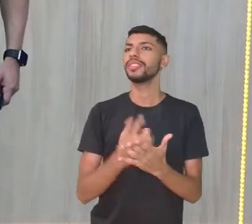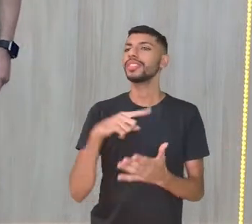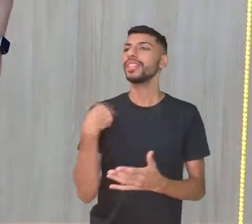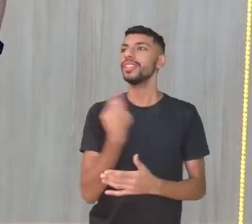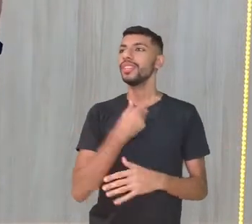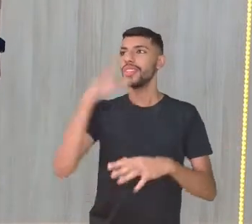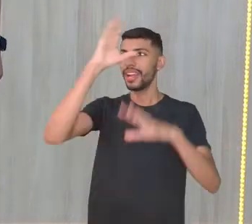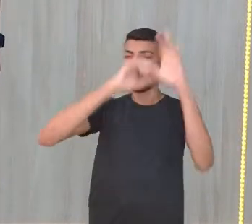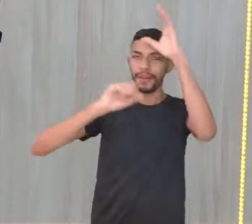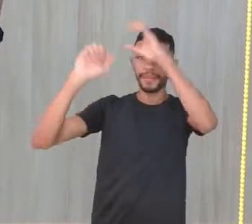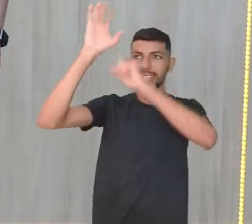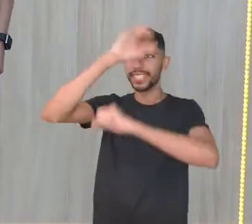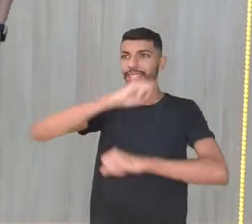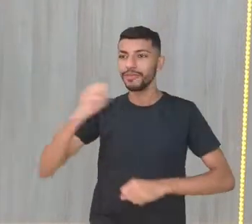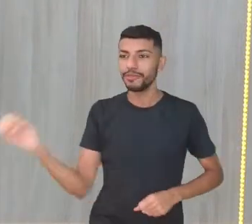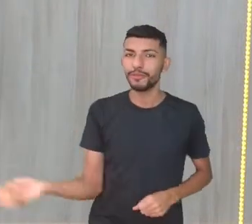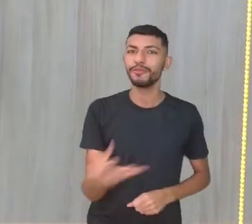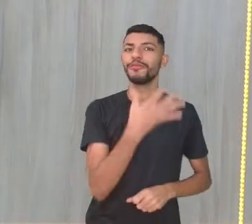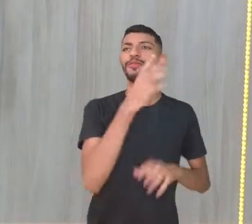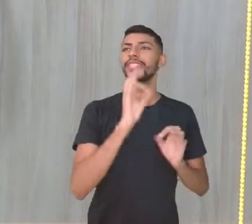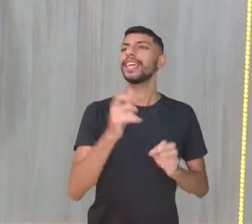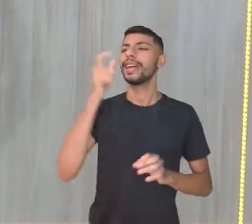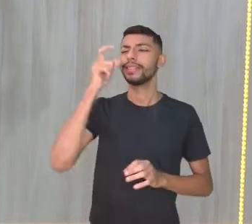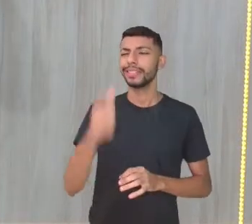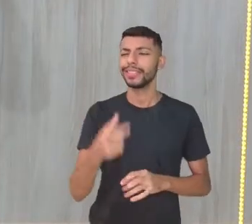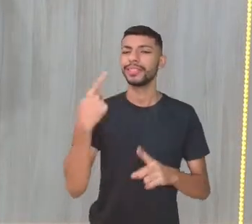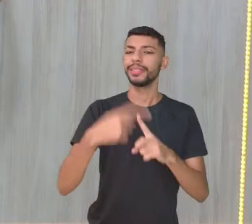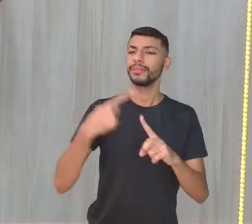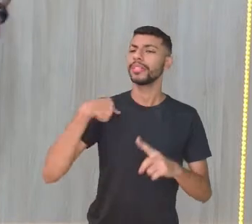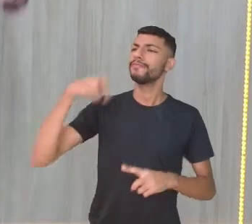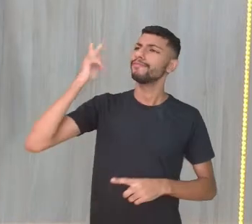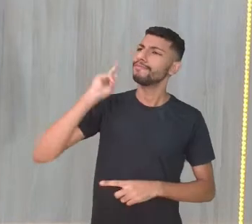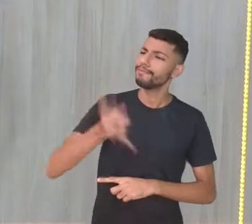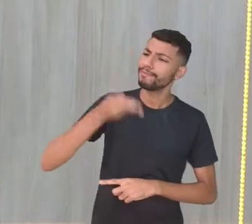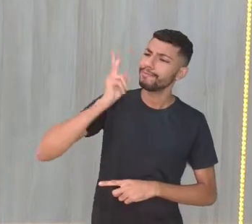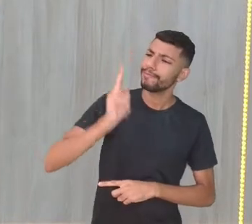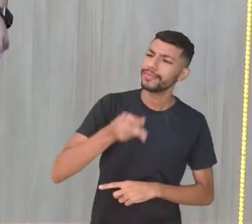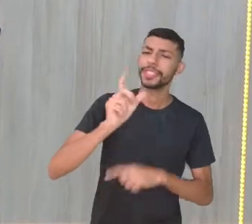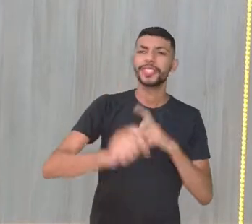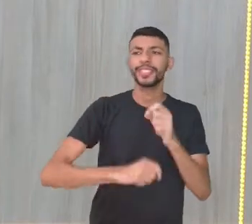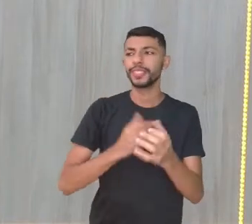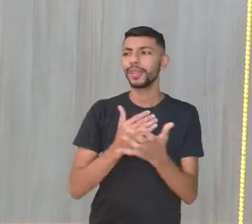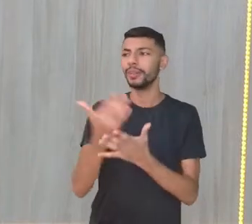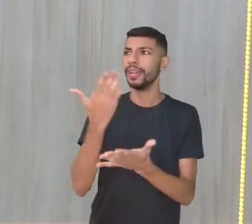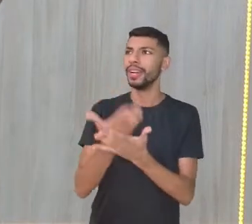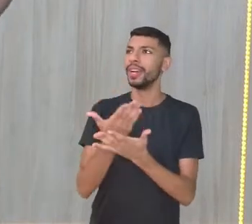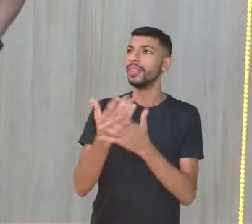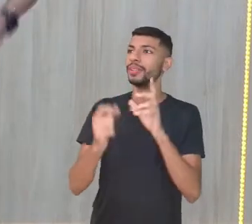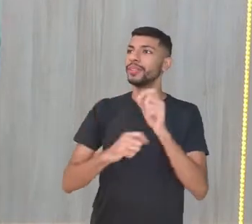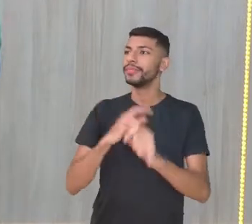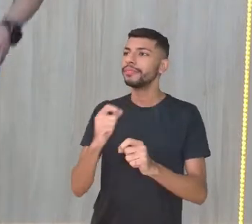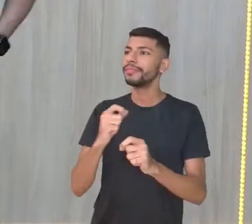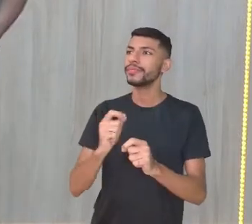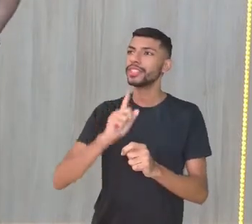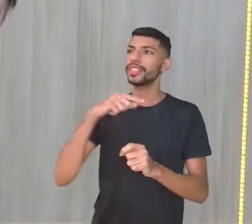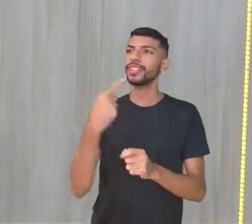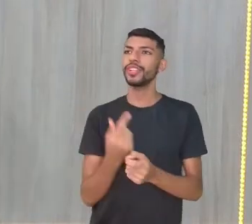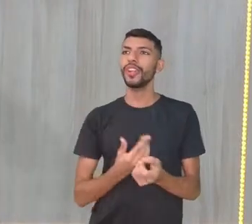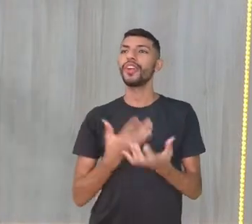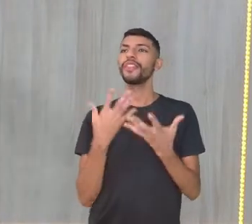aprender algo novo. É interessante, né? Porque eu sempre começava a aula dizendo, na aula de hoje